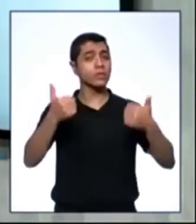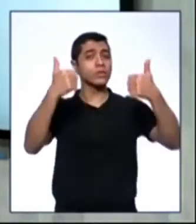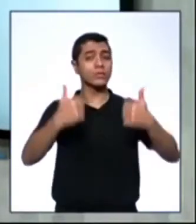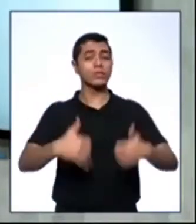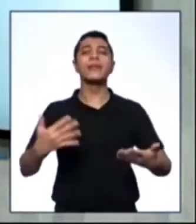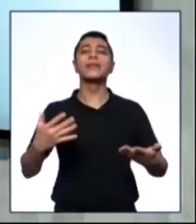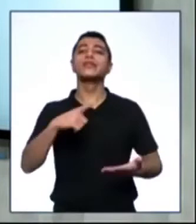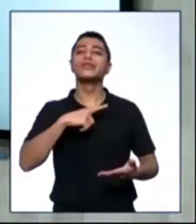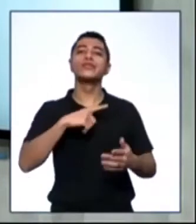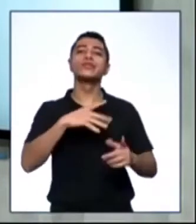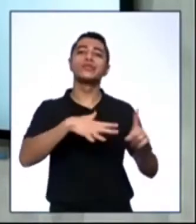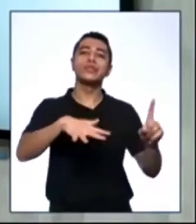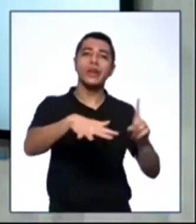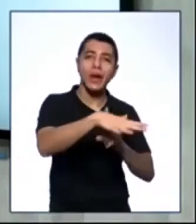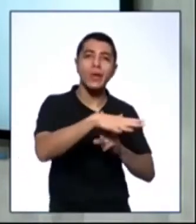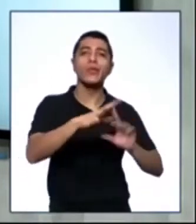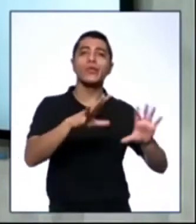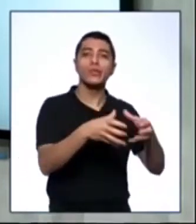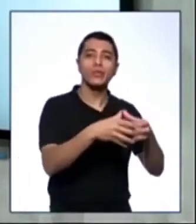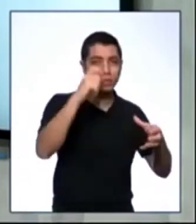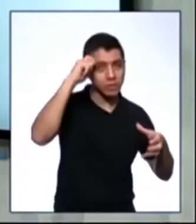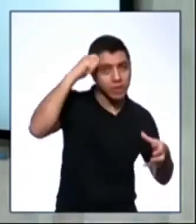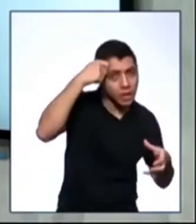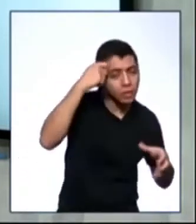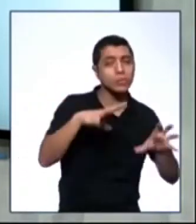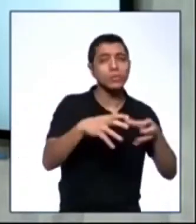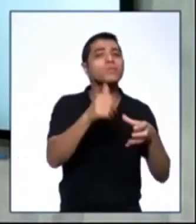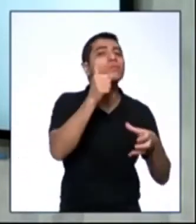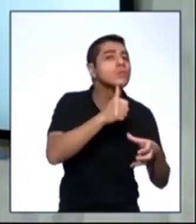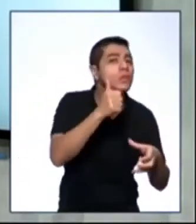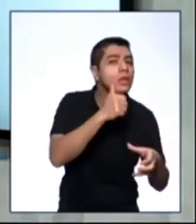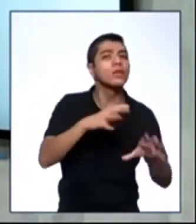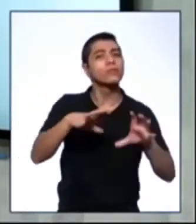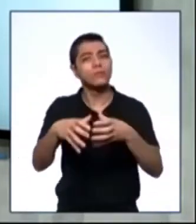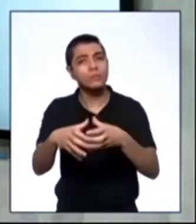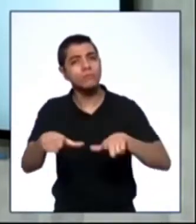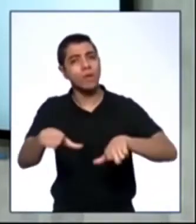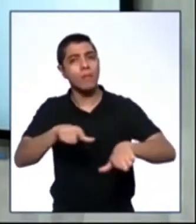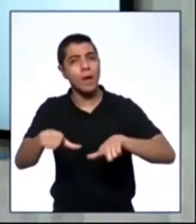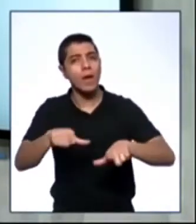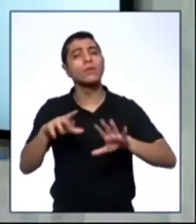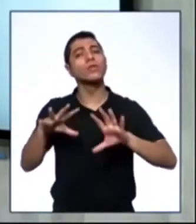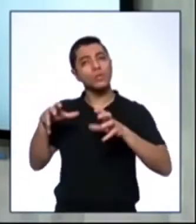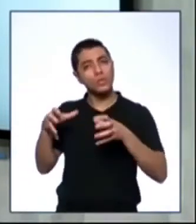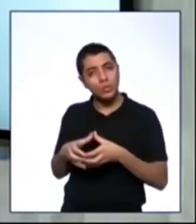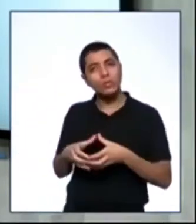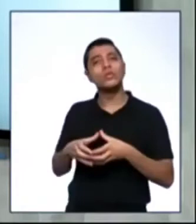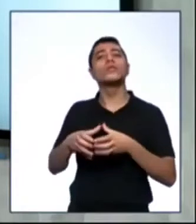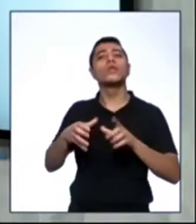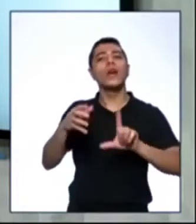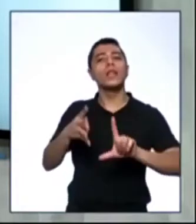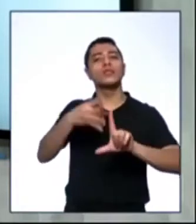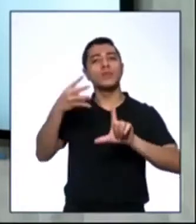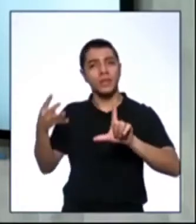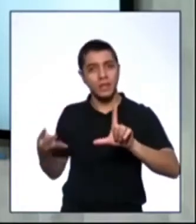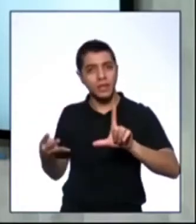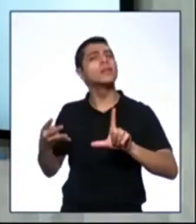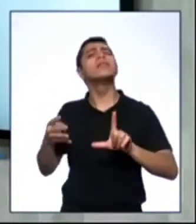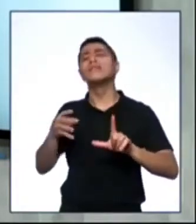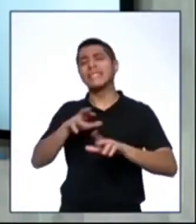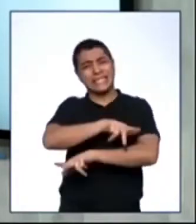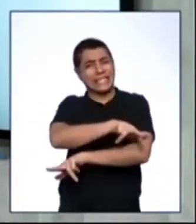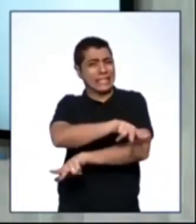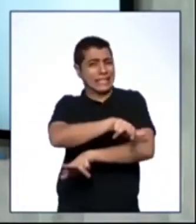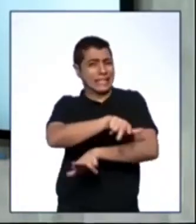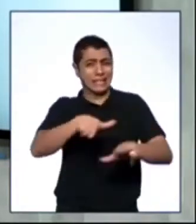negras, das mulheres, né? O movimento feminista, dos trabalhadores, dos operários, da comunidade LGBTQ+. Então, existe hoje